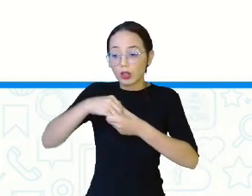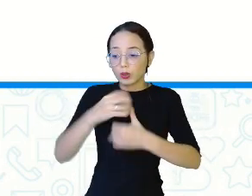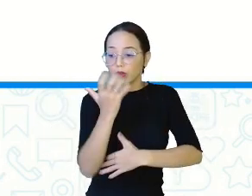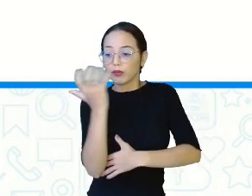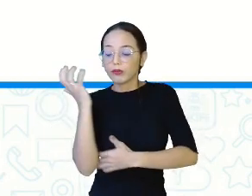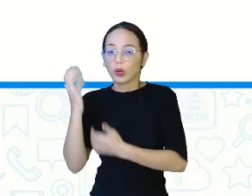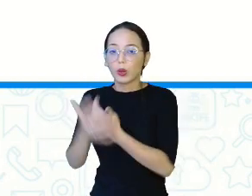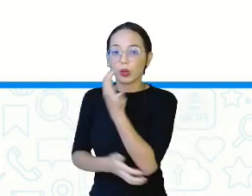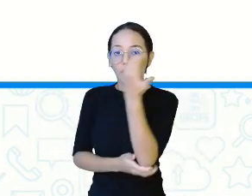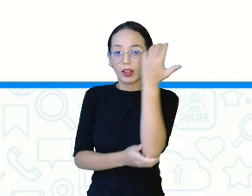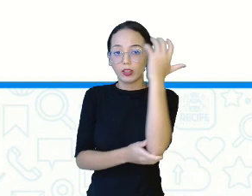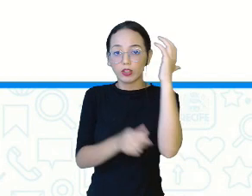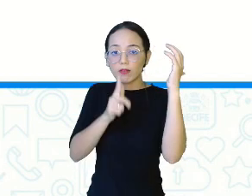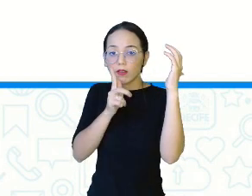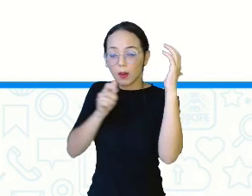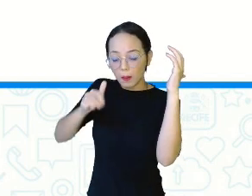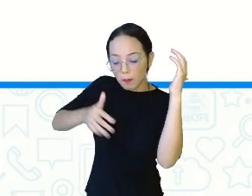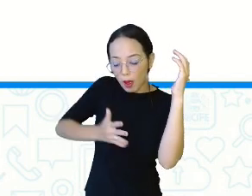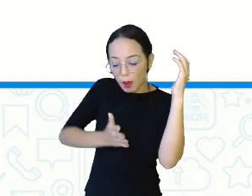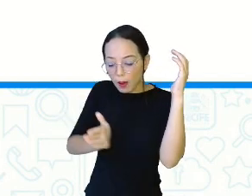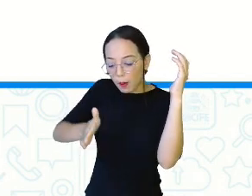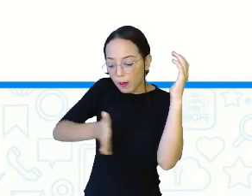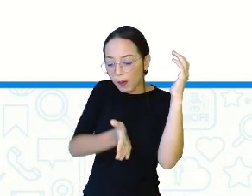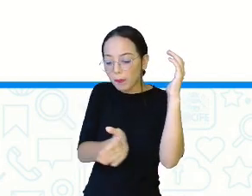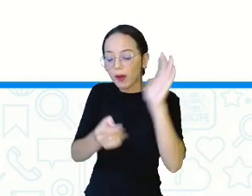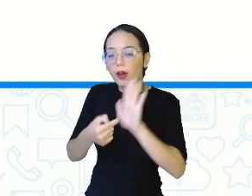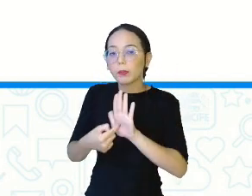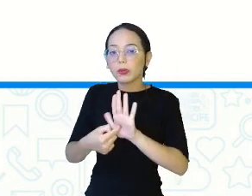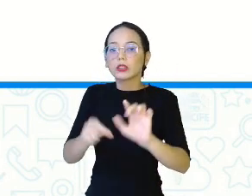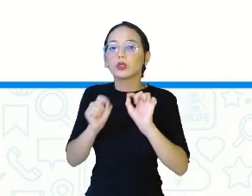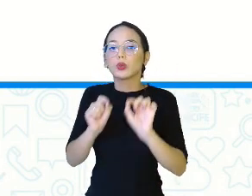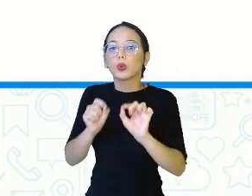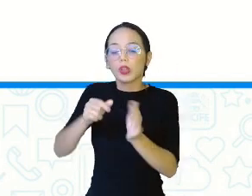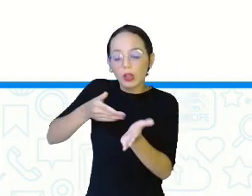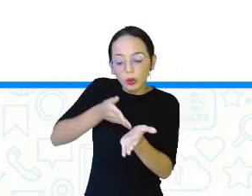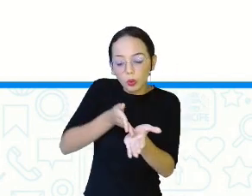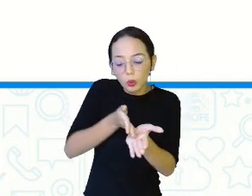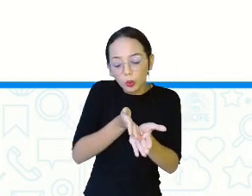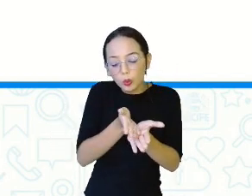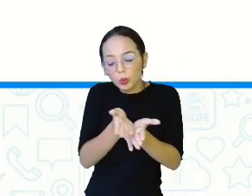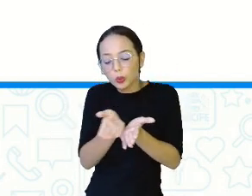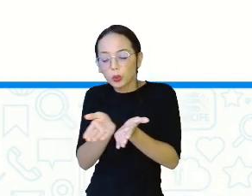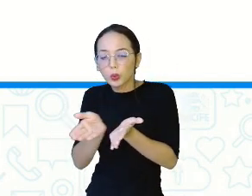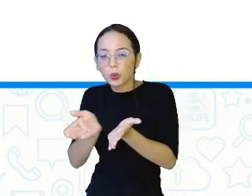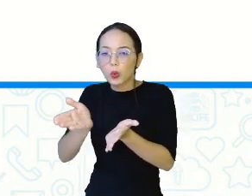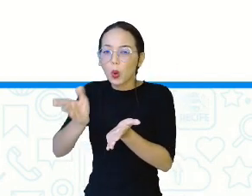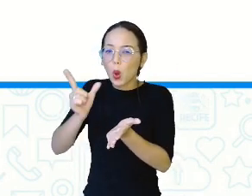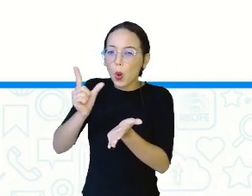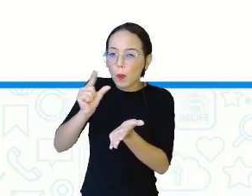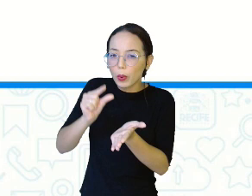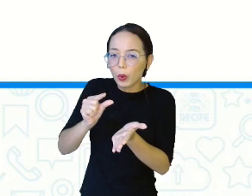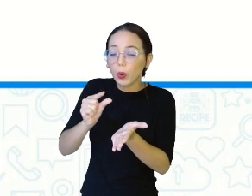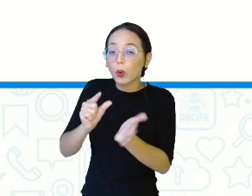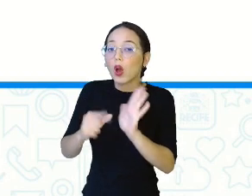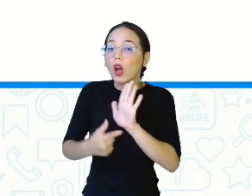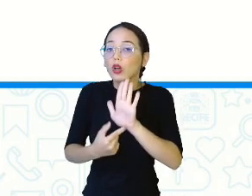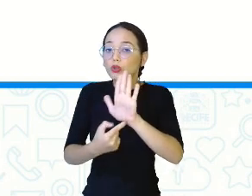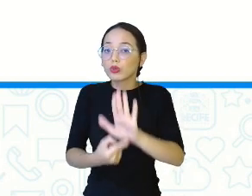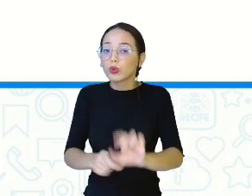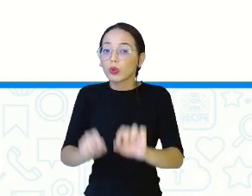passando pelos terrenos mais planos, apresentam desníveis suaves. Isso favorece